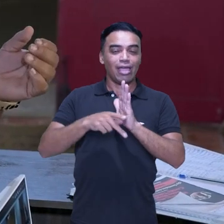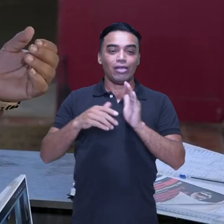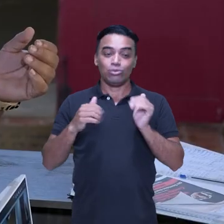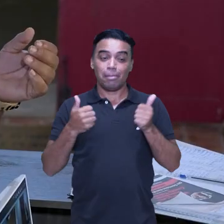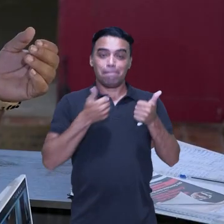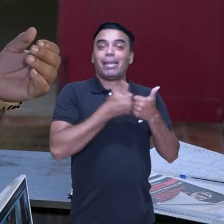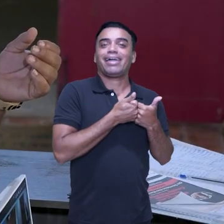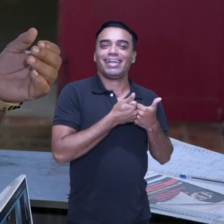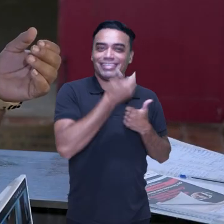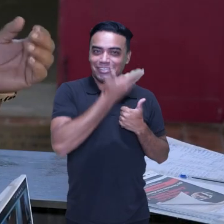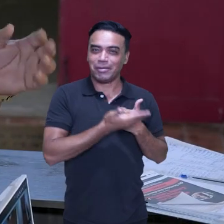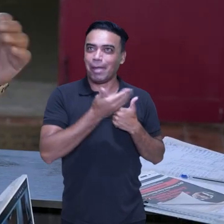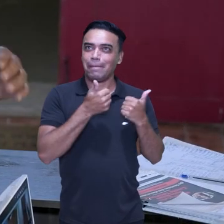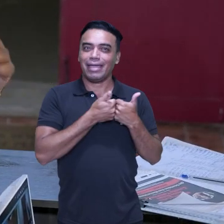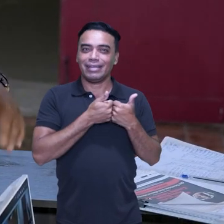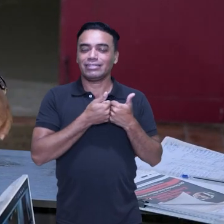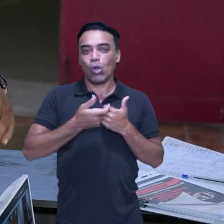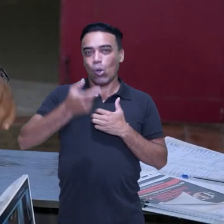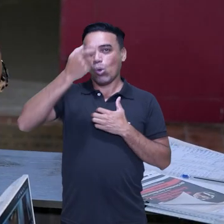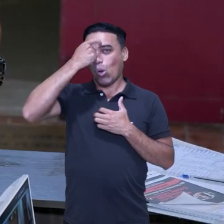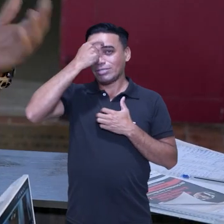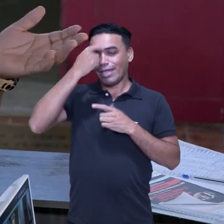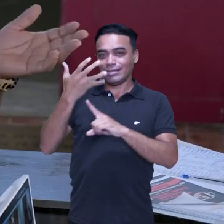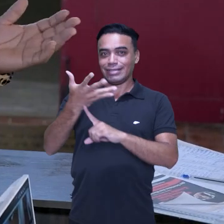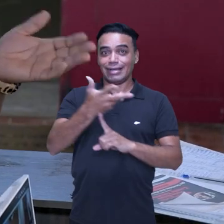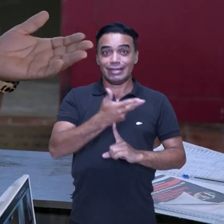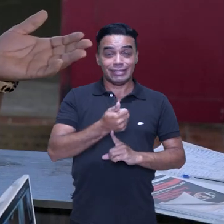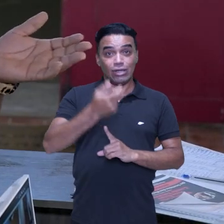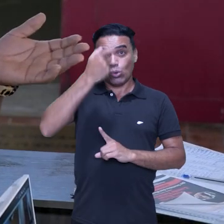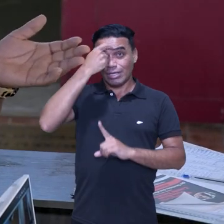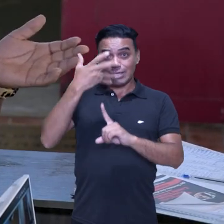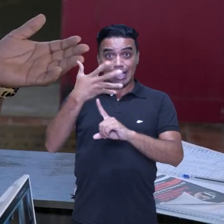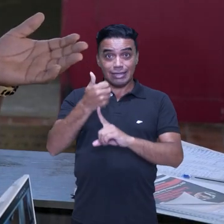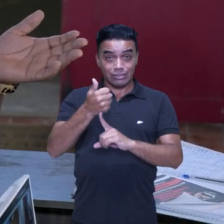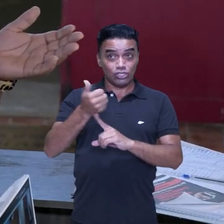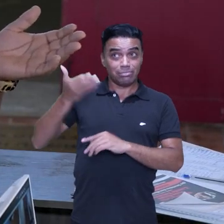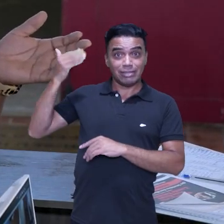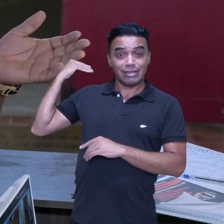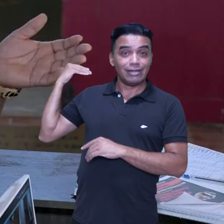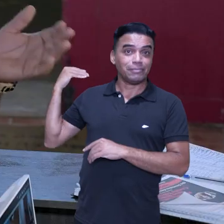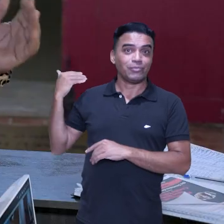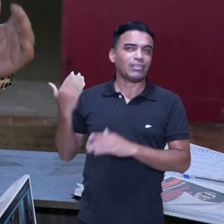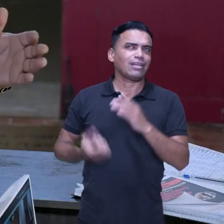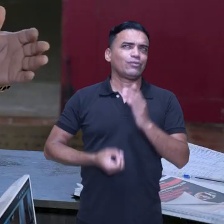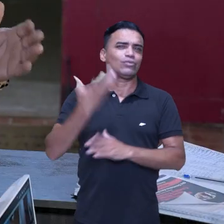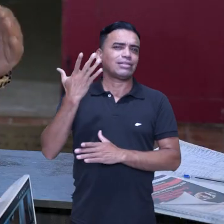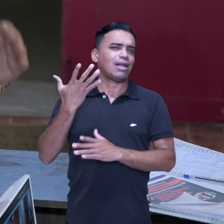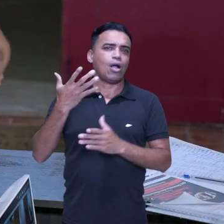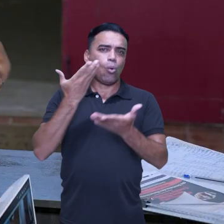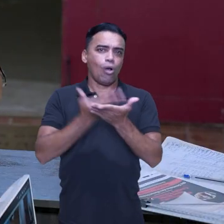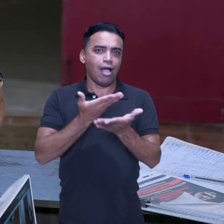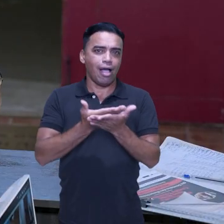casa, chamado Consciência e Arte, que não era essa Consciência e Arte de hoje. Era uma Fundação Consciência e Arte que tinha uma aula